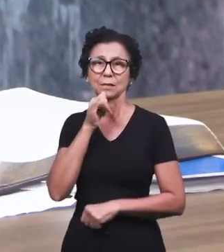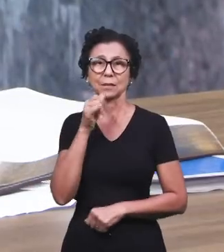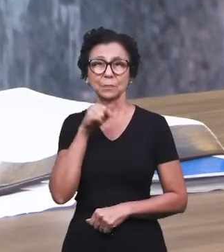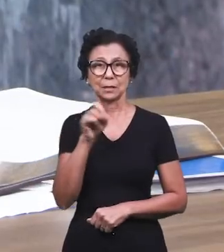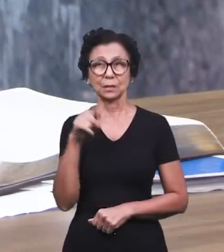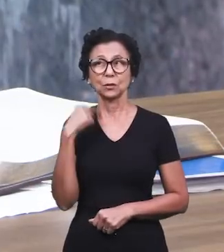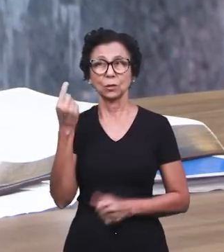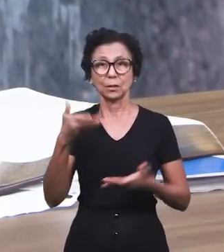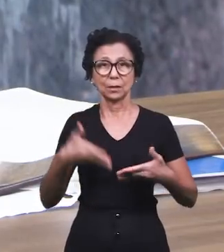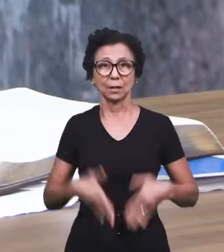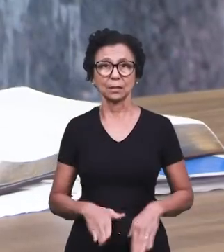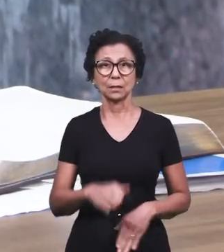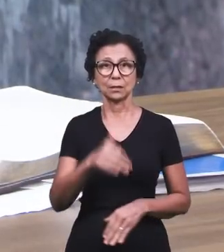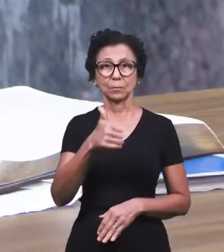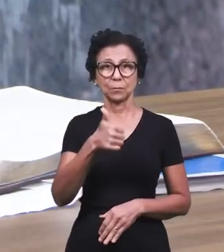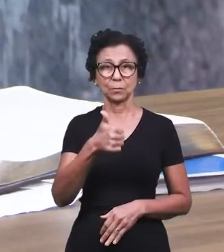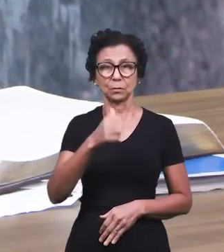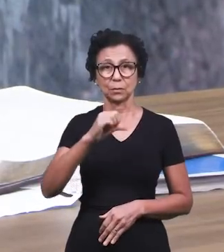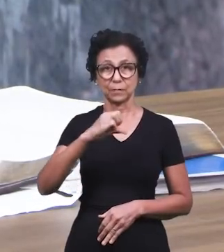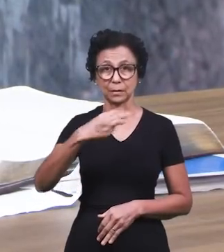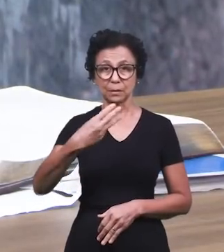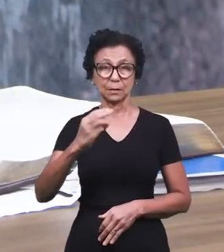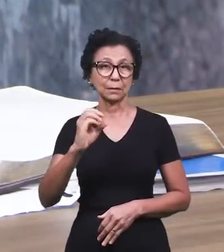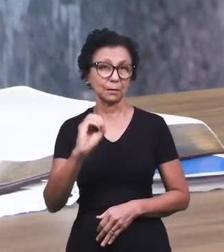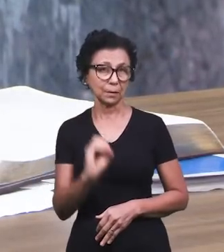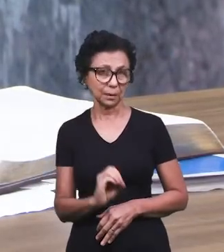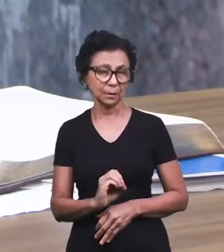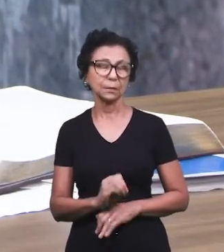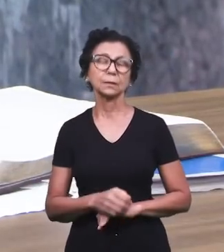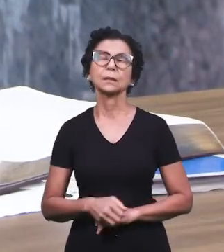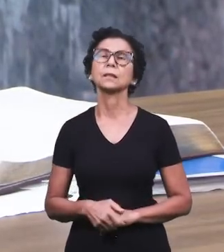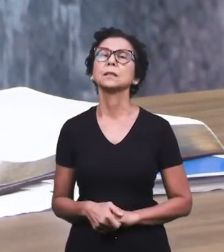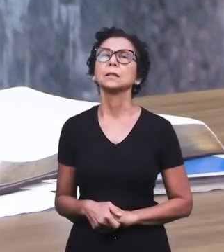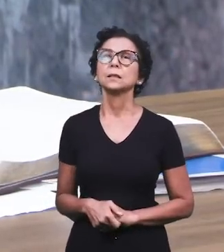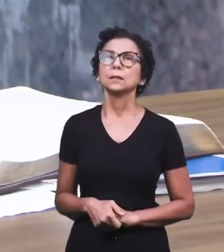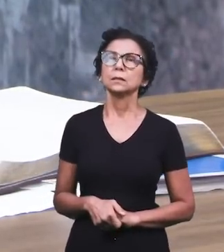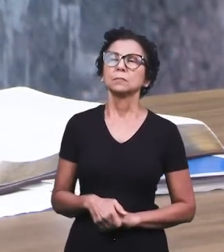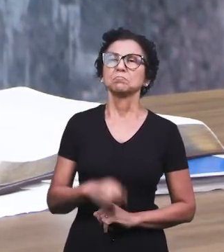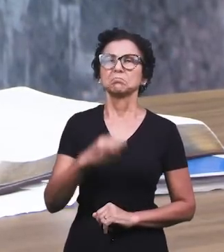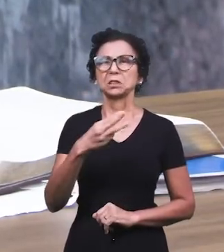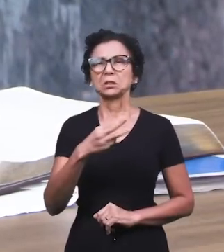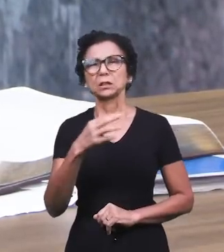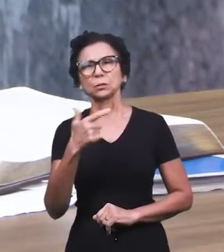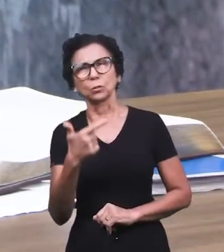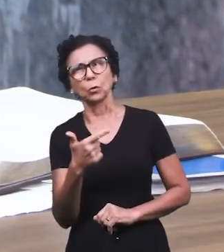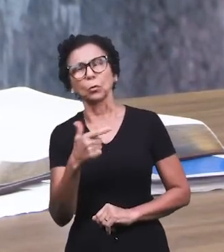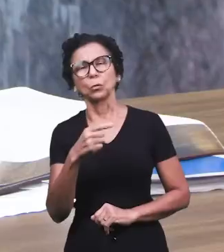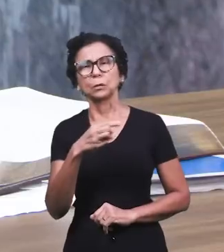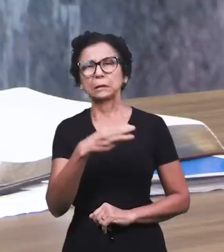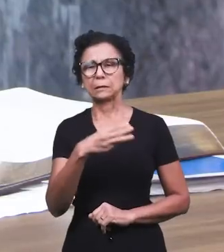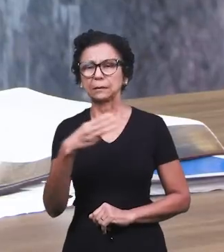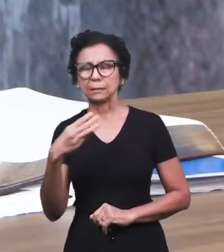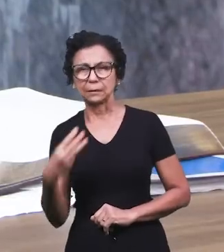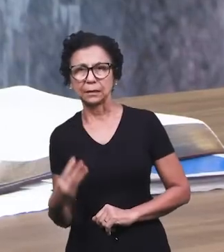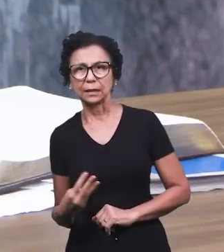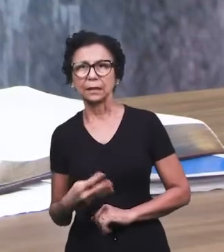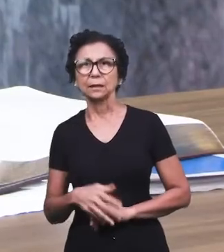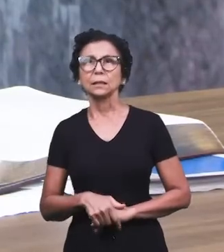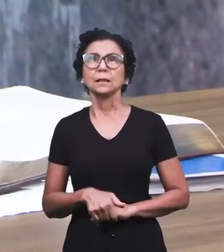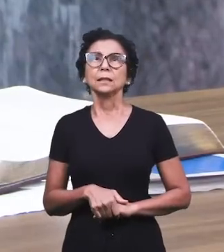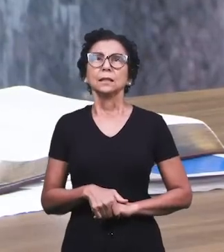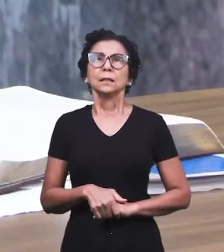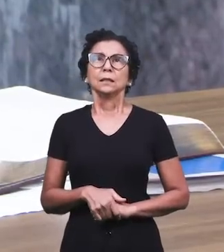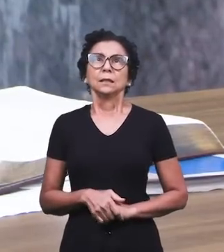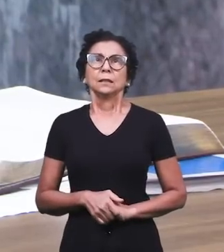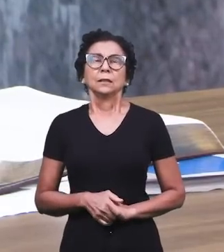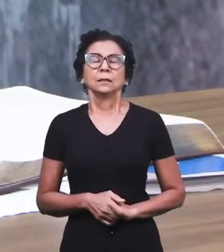nascido em 1930, por exemplo, tem muitos irmãos que nasceram em 1930, 32, 33, e falasse a